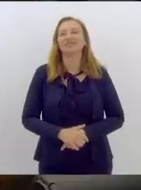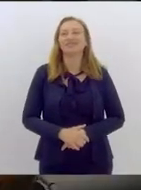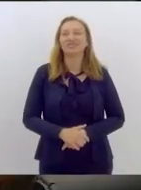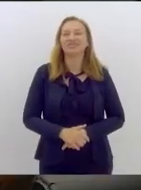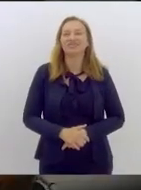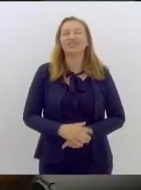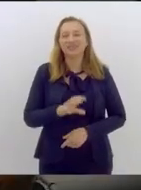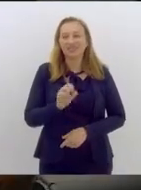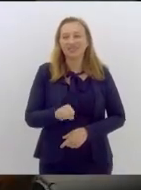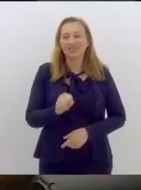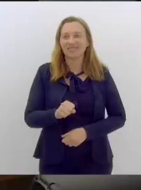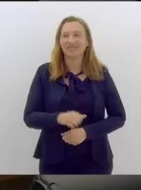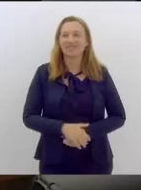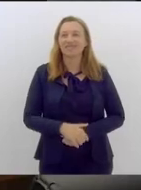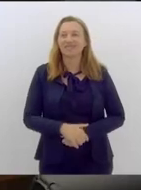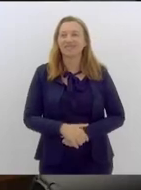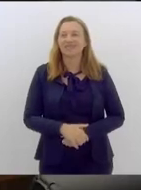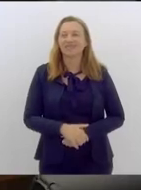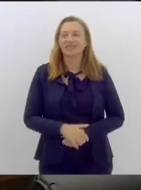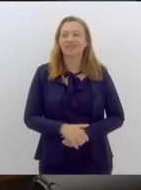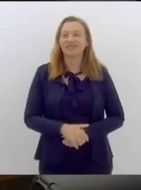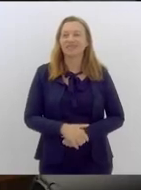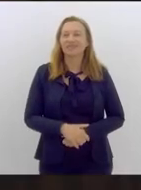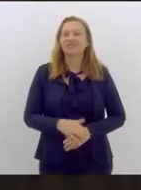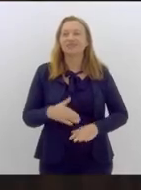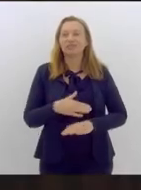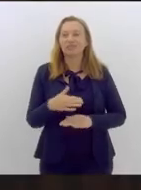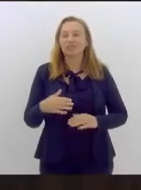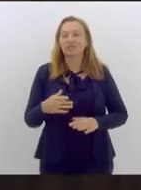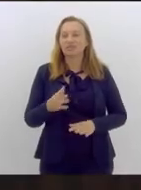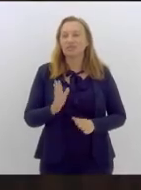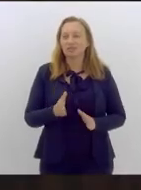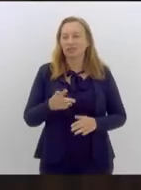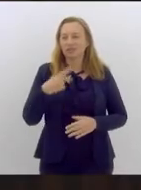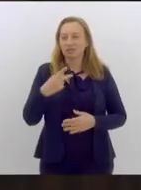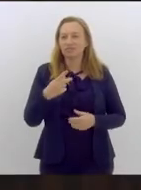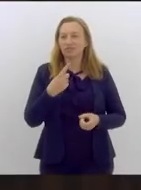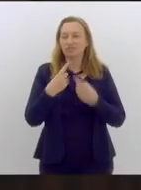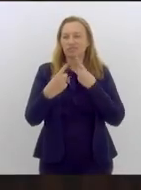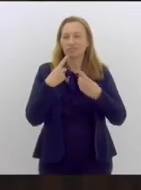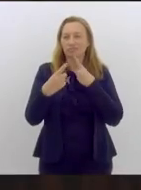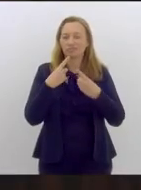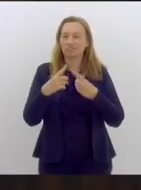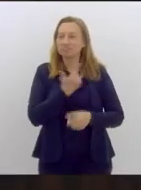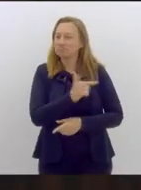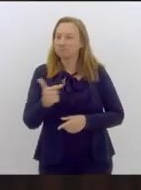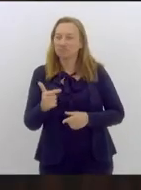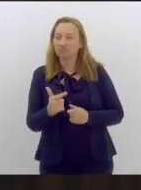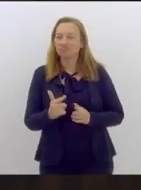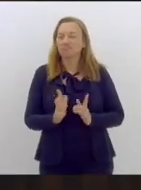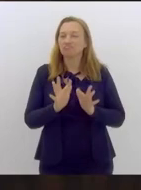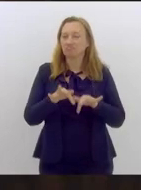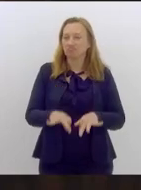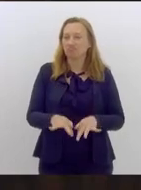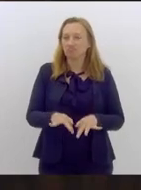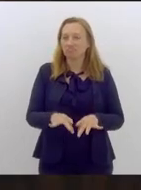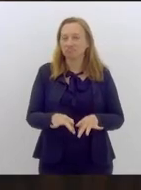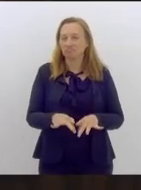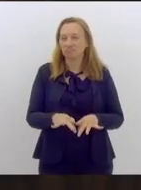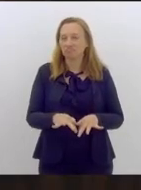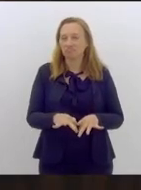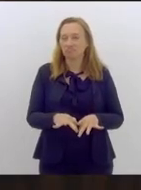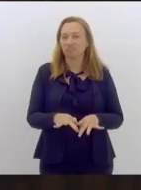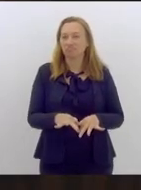Parecer favorável. Com os pareceres emitidos em discussão, não havendo quem queira discutir,